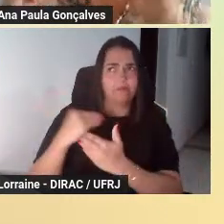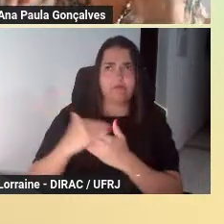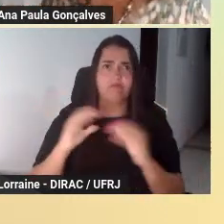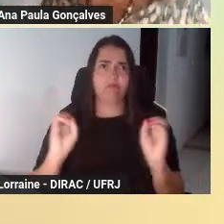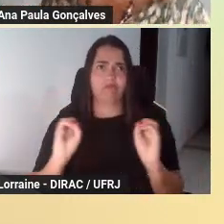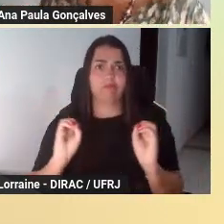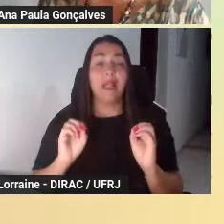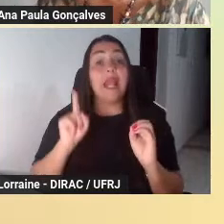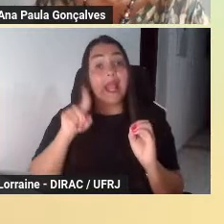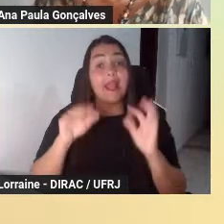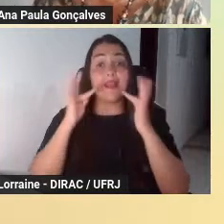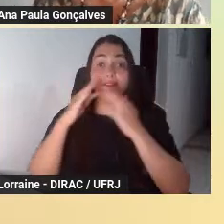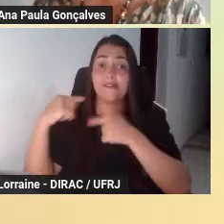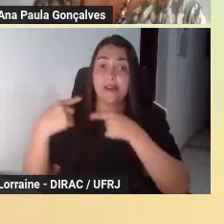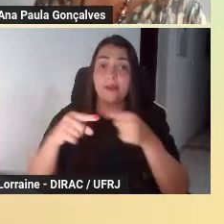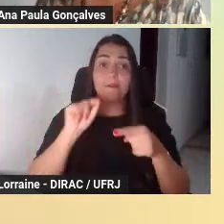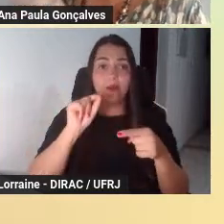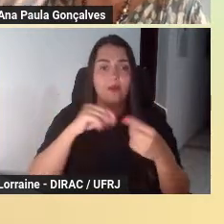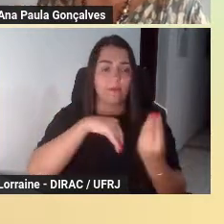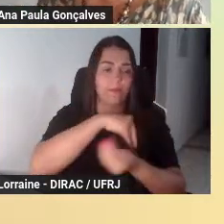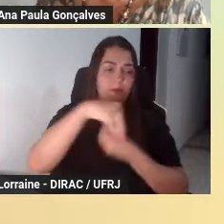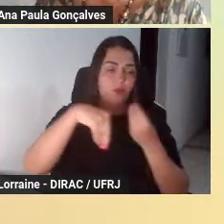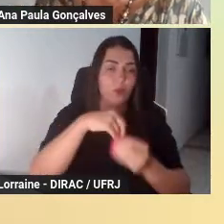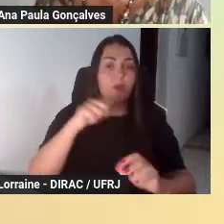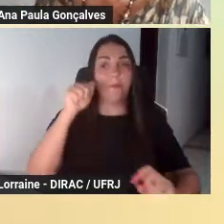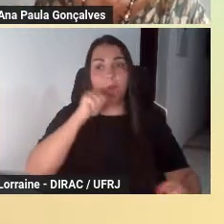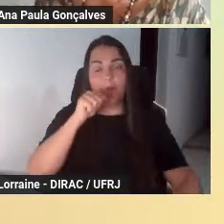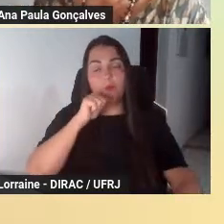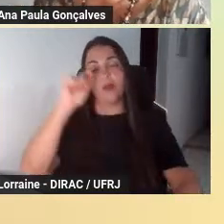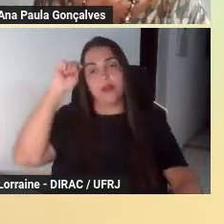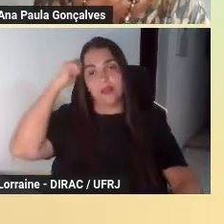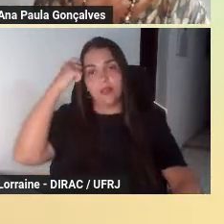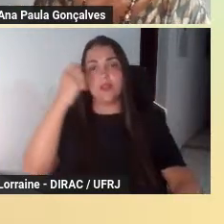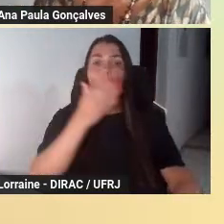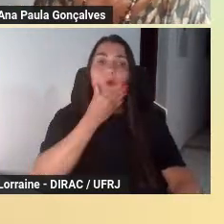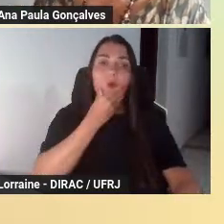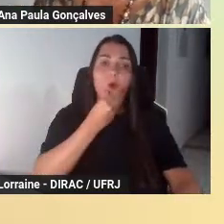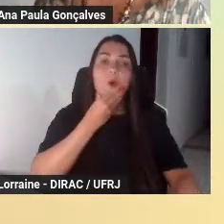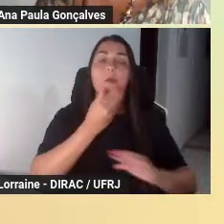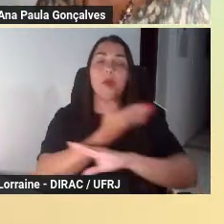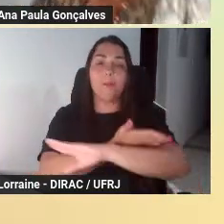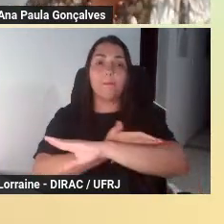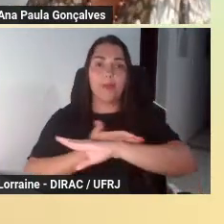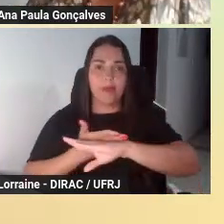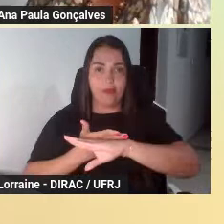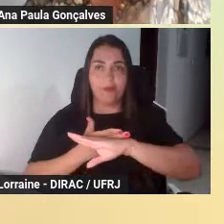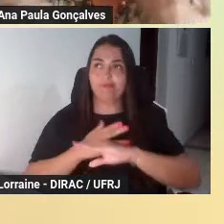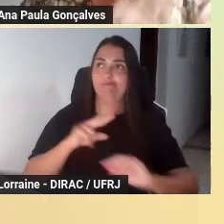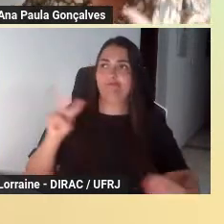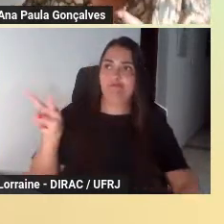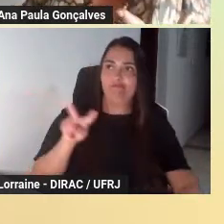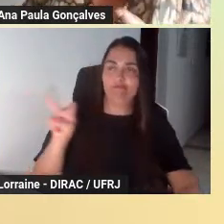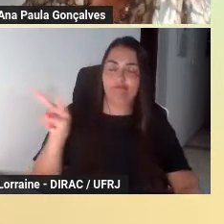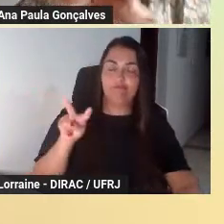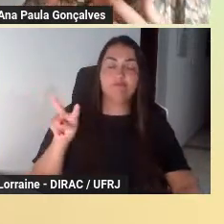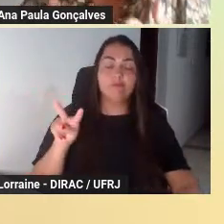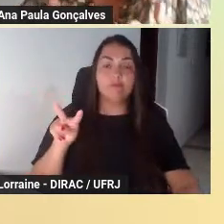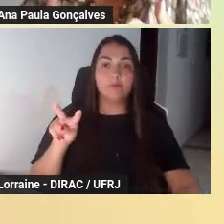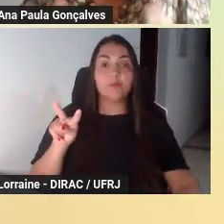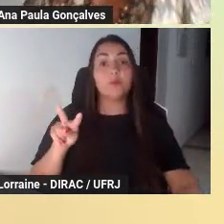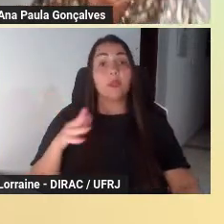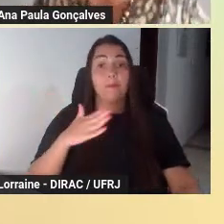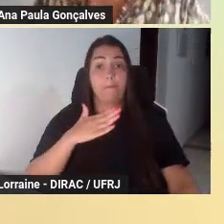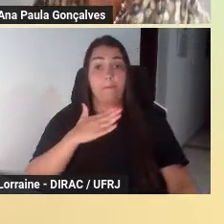de um relacionamento interracial, de uma mulher negra com um homem branco, né? E que, na cabeça da minha